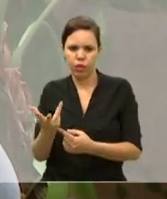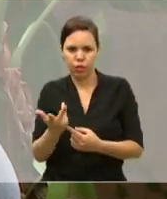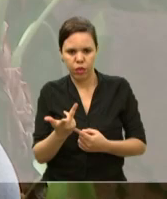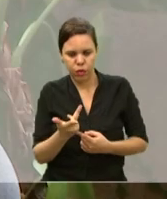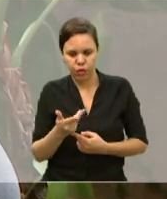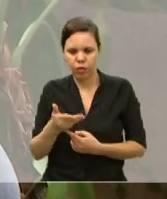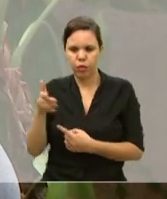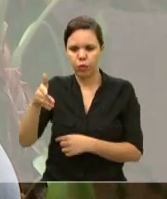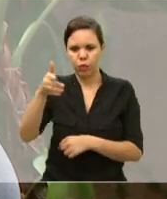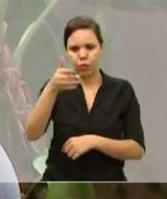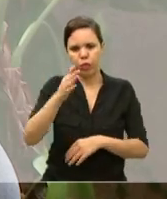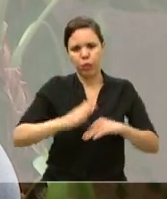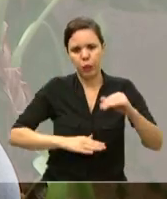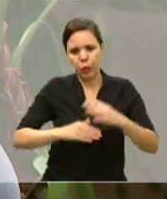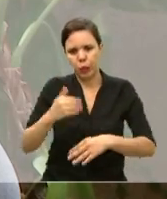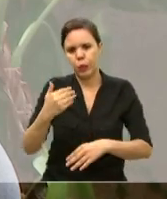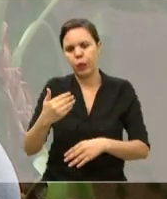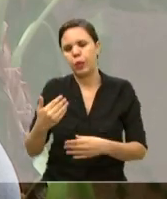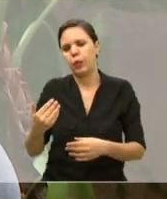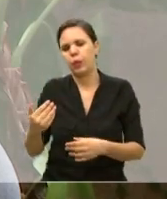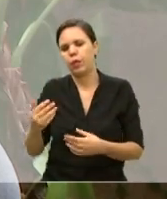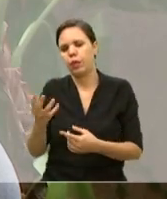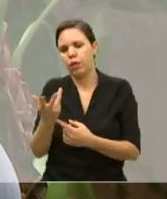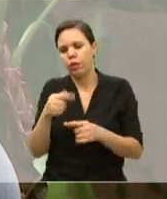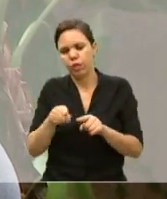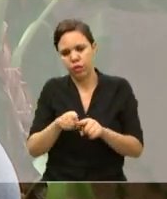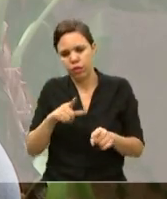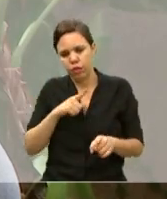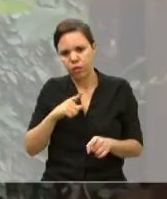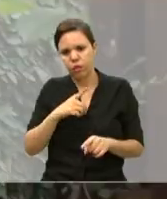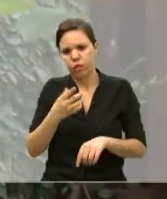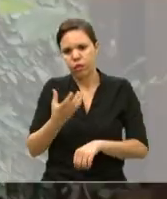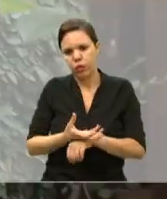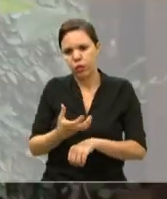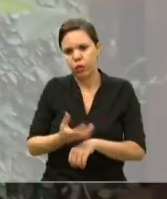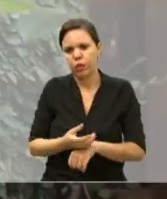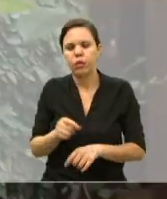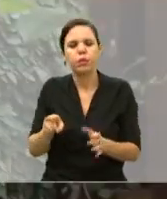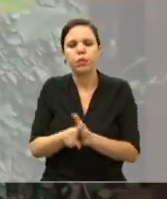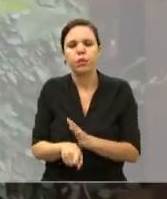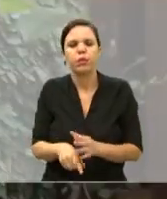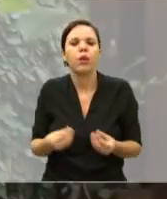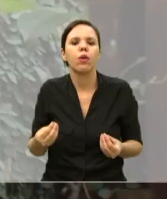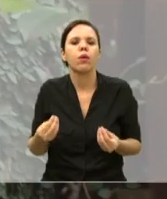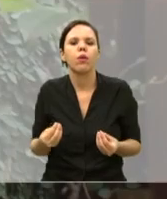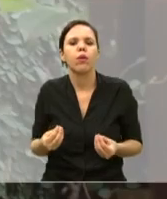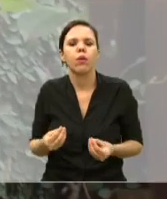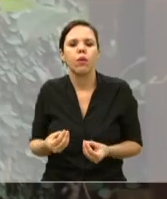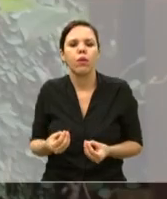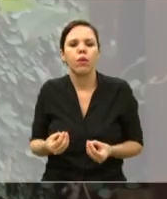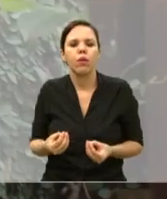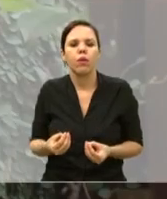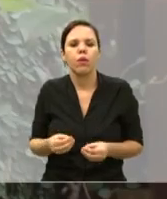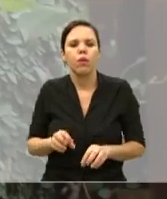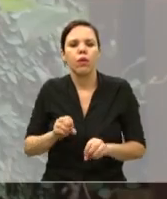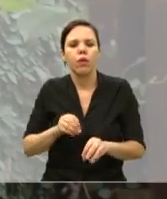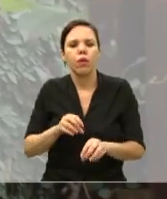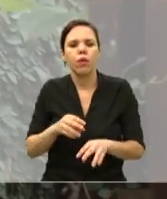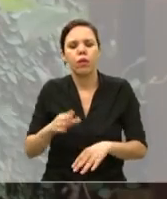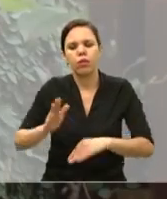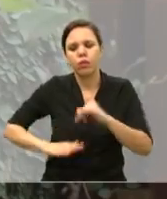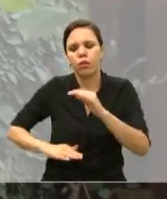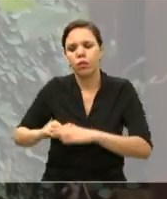por todas as atividades artísticas que as crianças têm no currículo. É isso que eu ia perguntar, né? Como é que é a formação